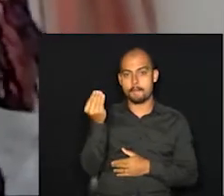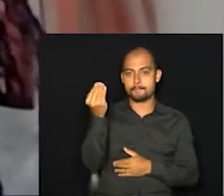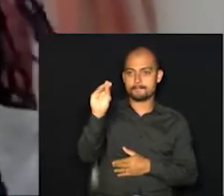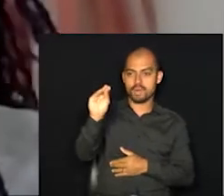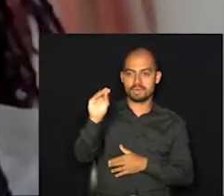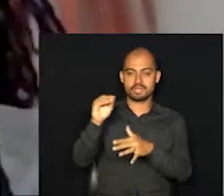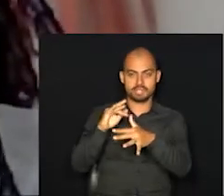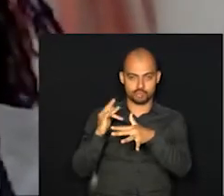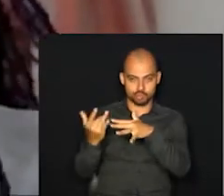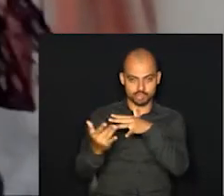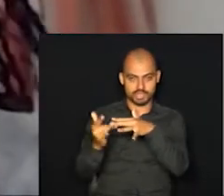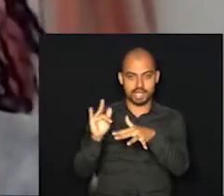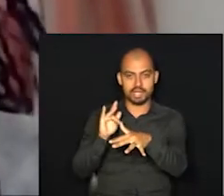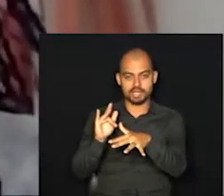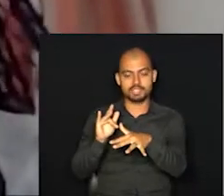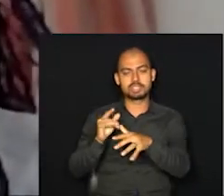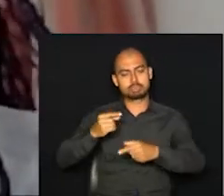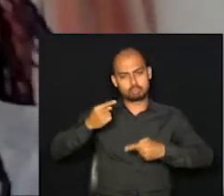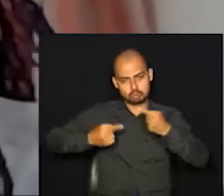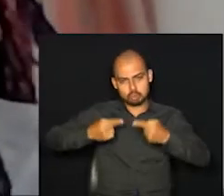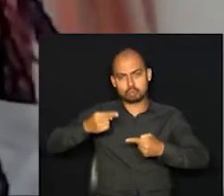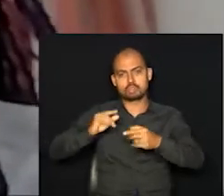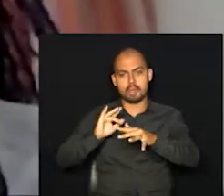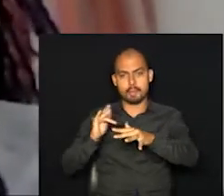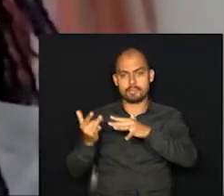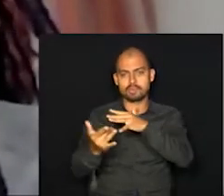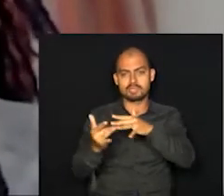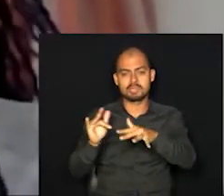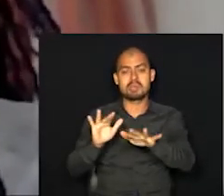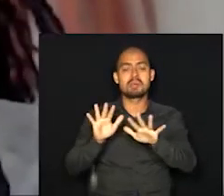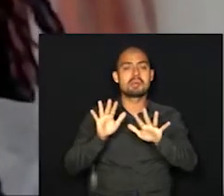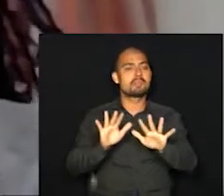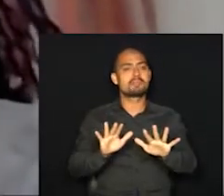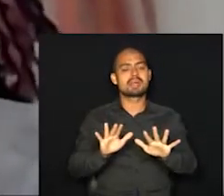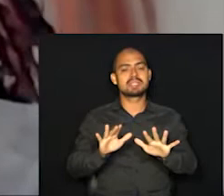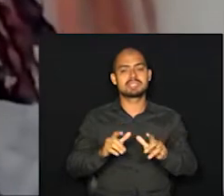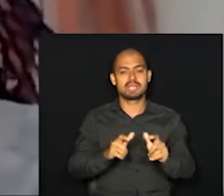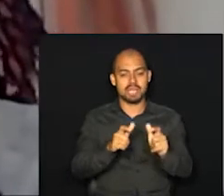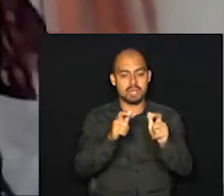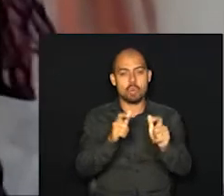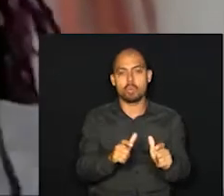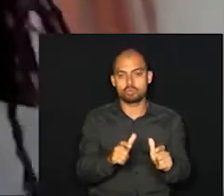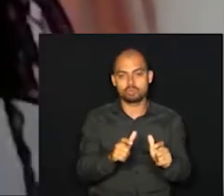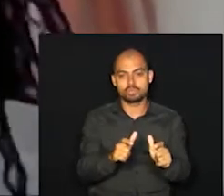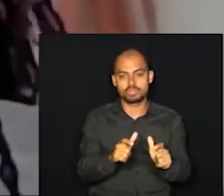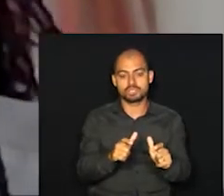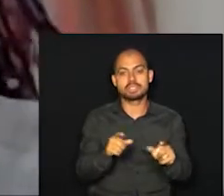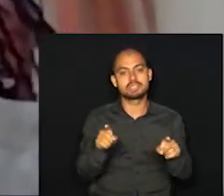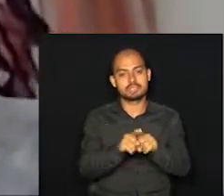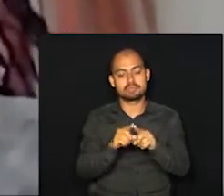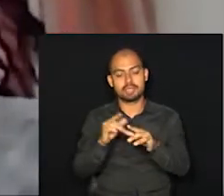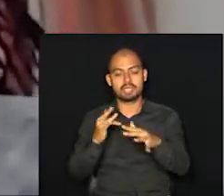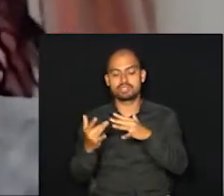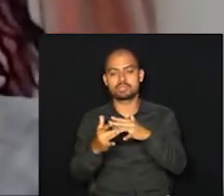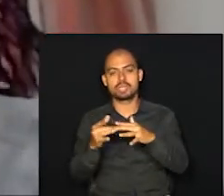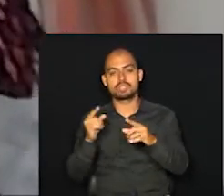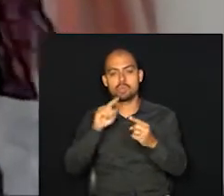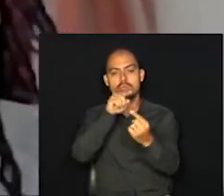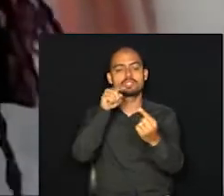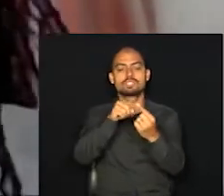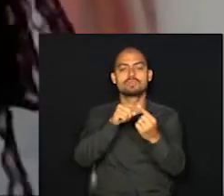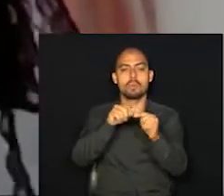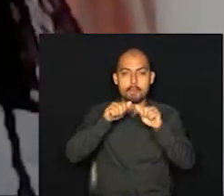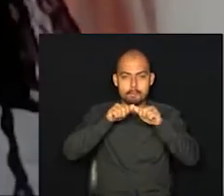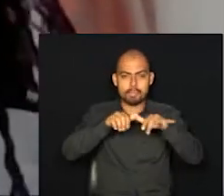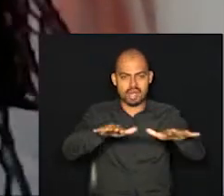eu fiz a discussão nas minhas redes sociais, mas até que ponto e aonde que as minhas redes e as redes sociais atingem realmente a